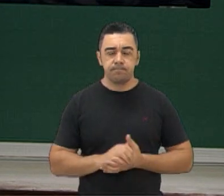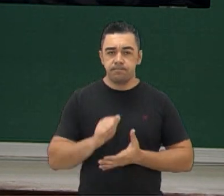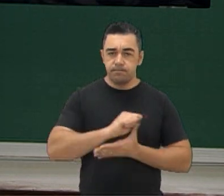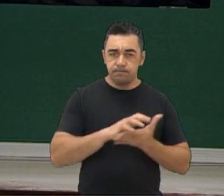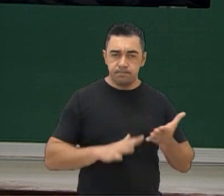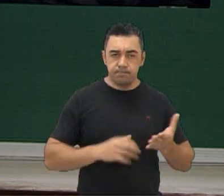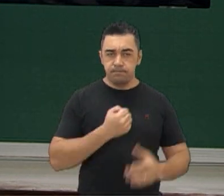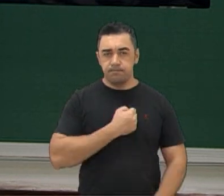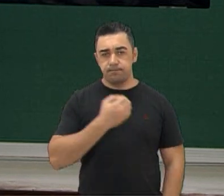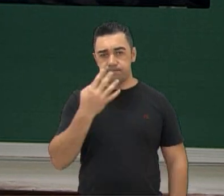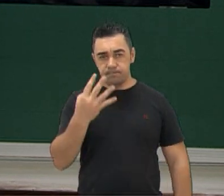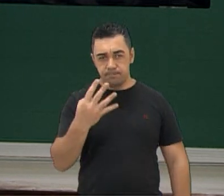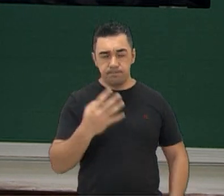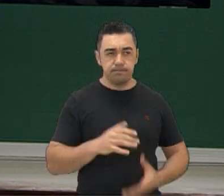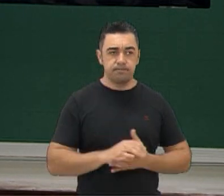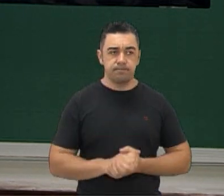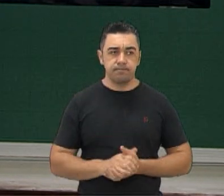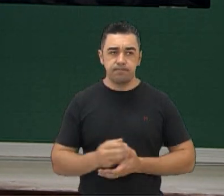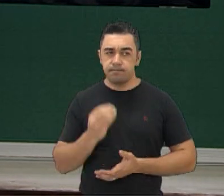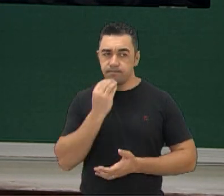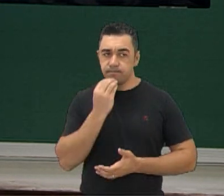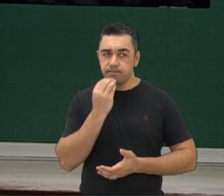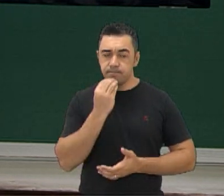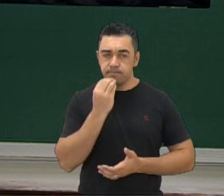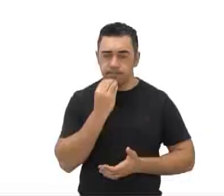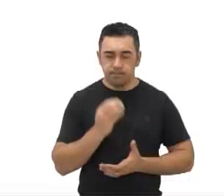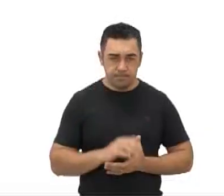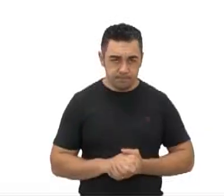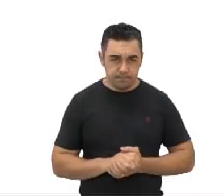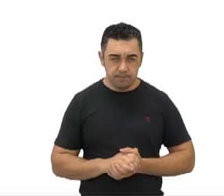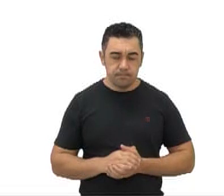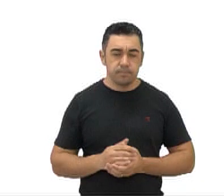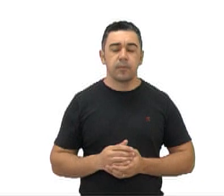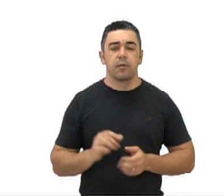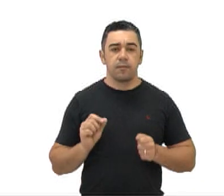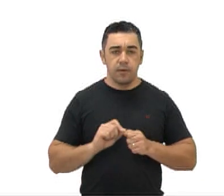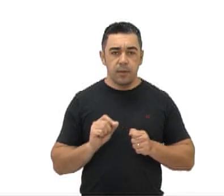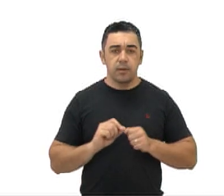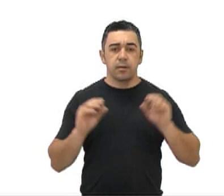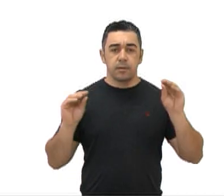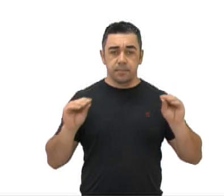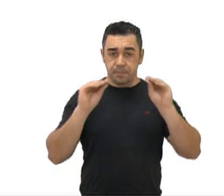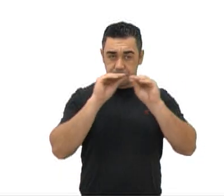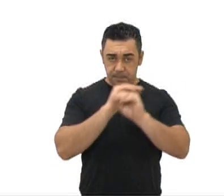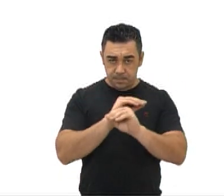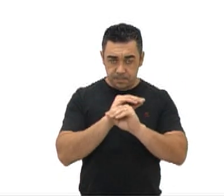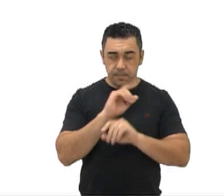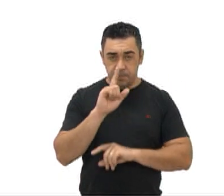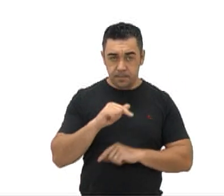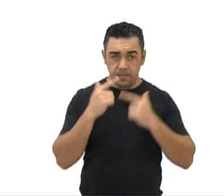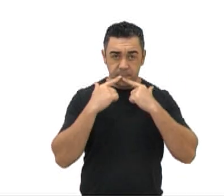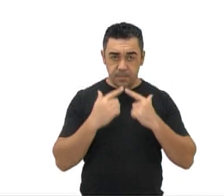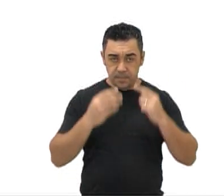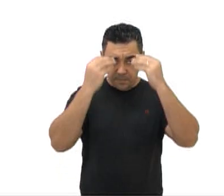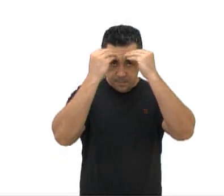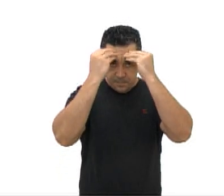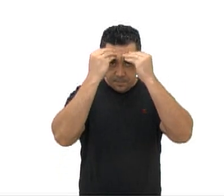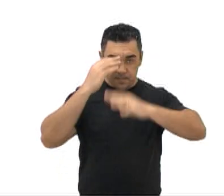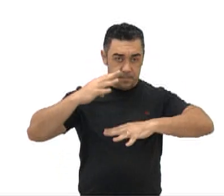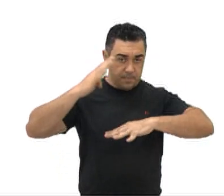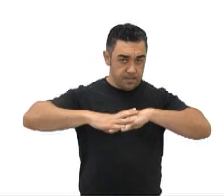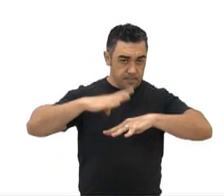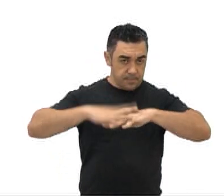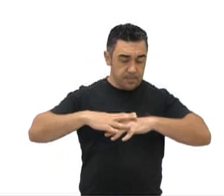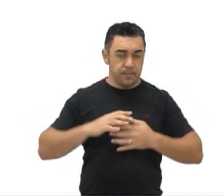No exercício 4, vamos tentar. Escreva as sentenças em linguagem matemática. A mesma ideia. Você tem